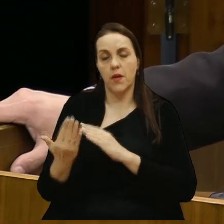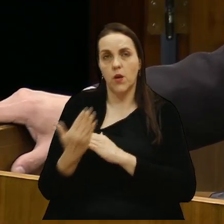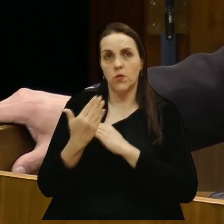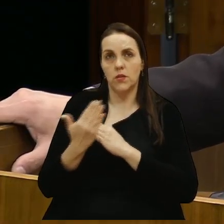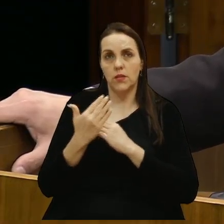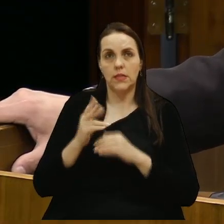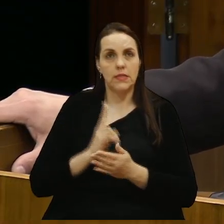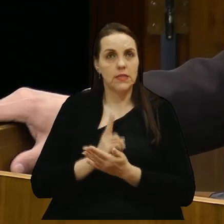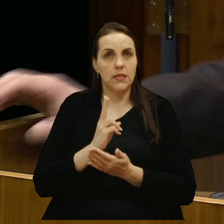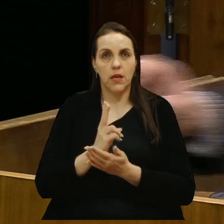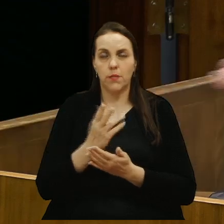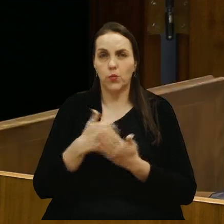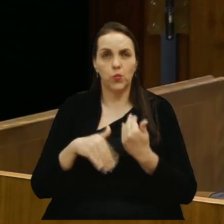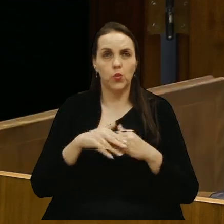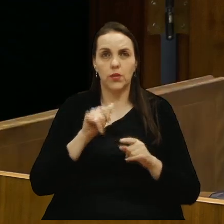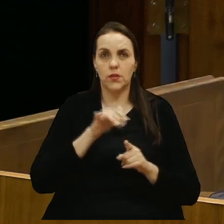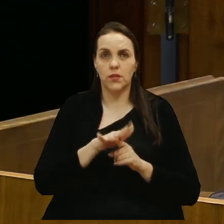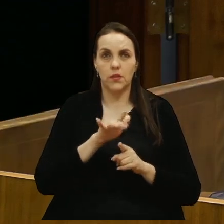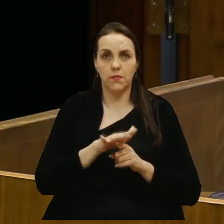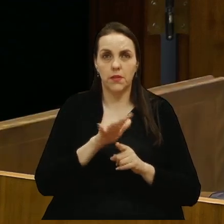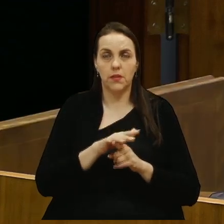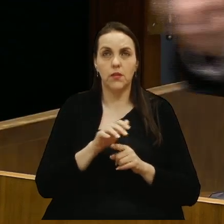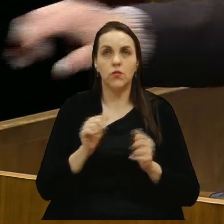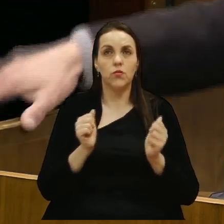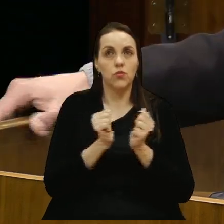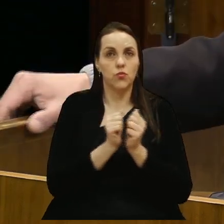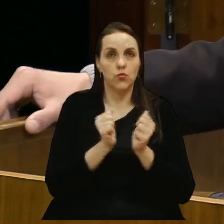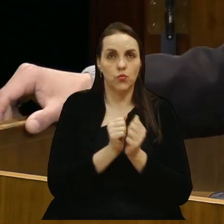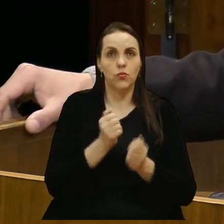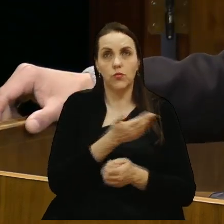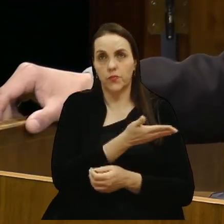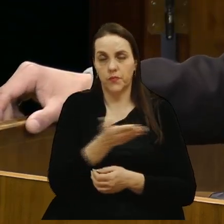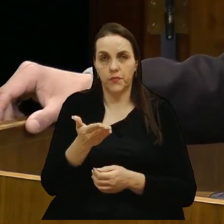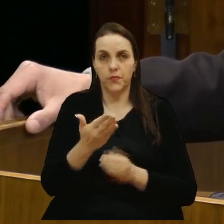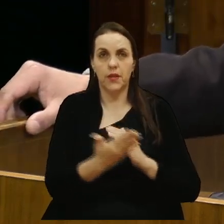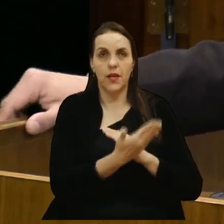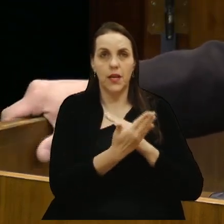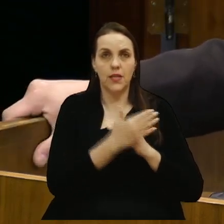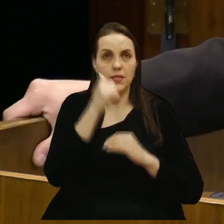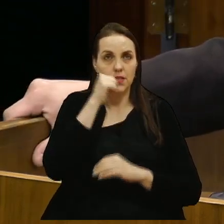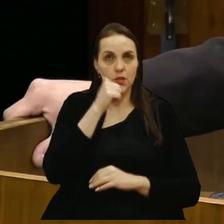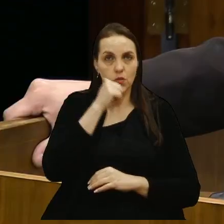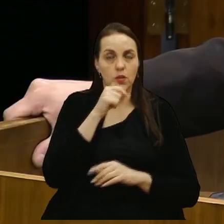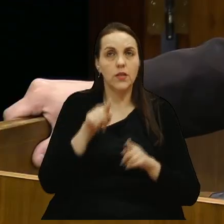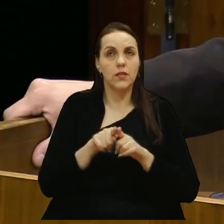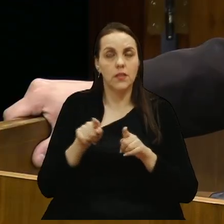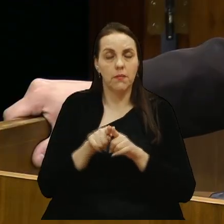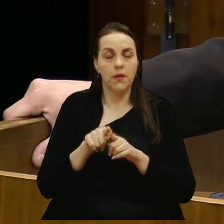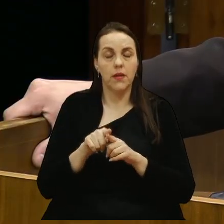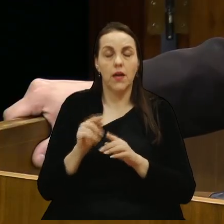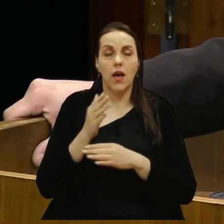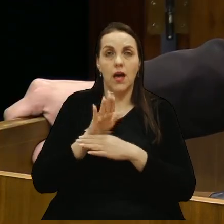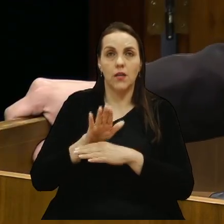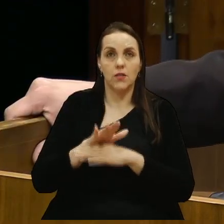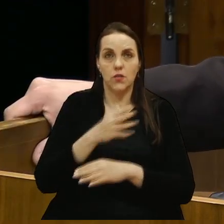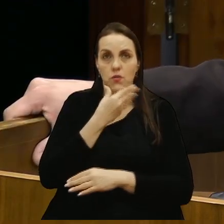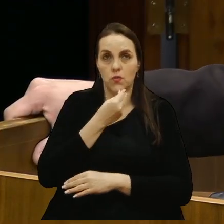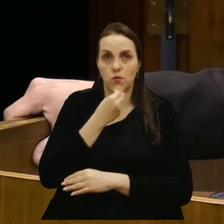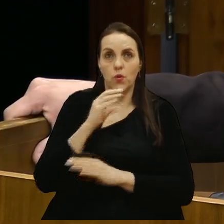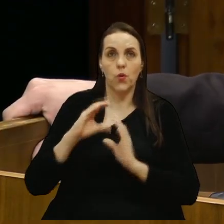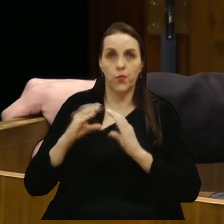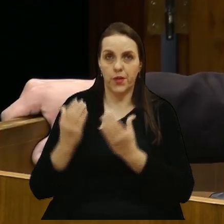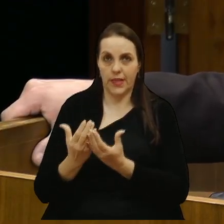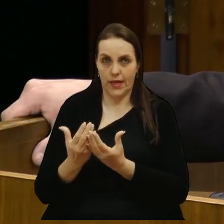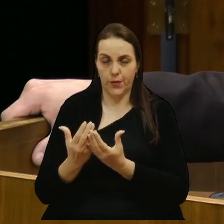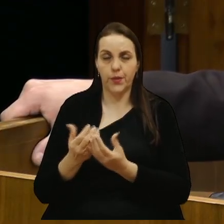sempre, em todas as demandas, juntamente com as demais assessoras e o meu assessor comunitário. Então, o